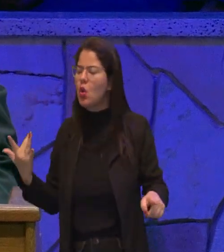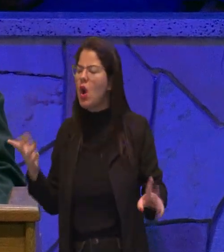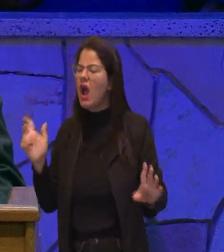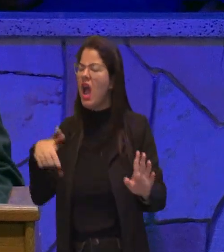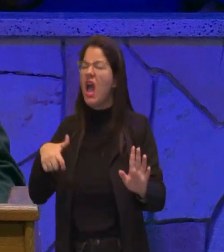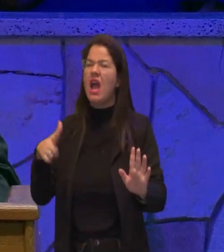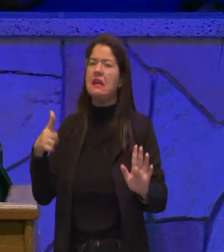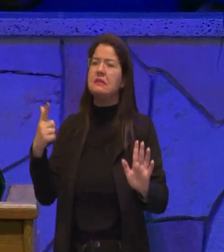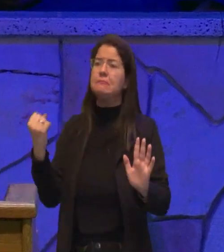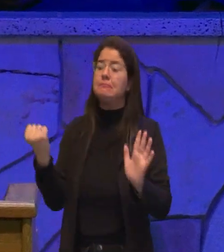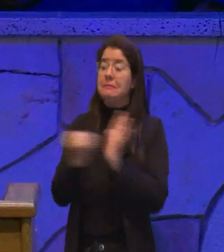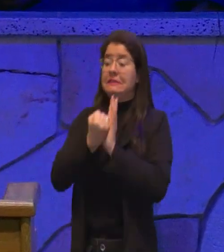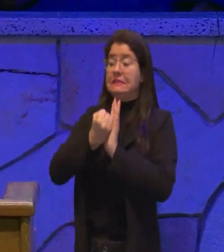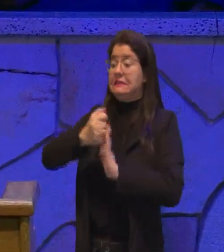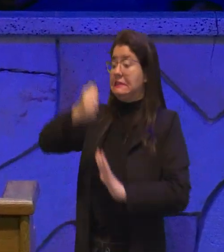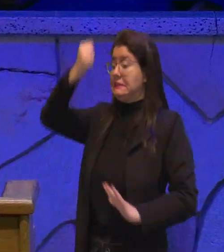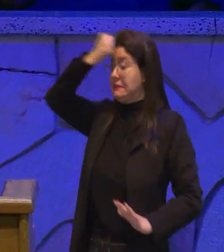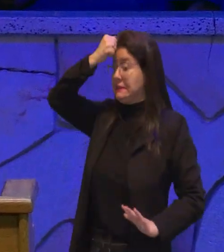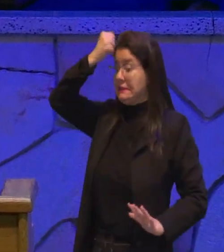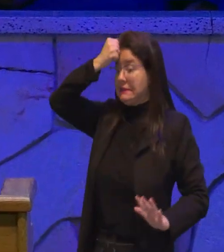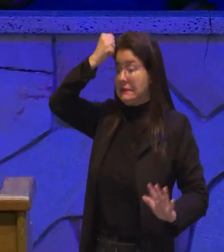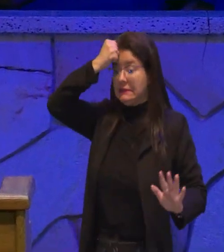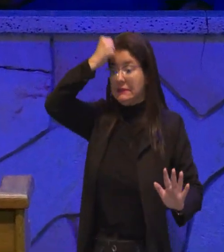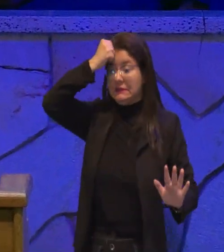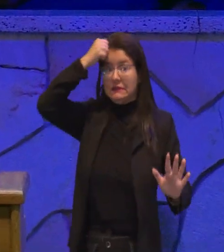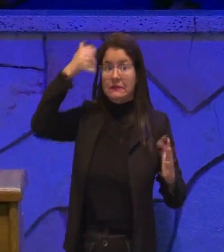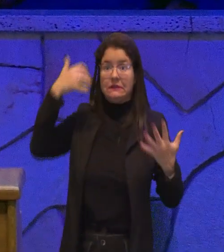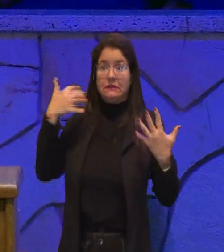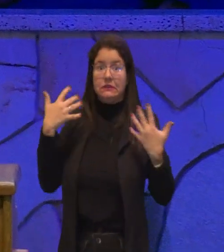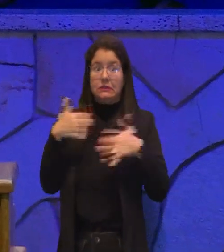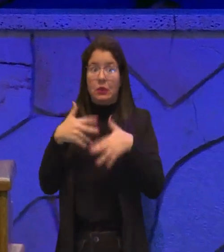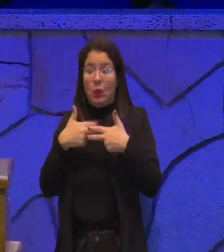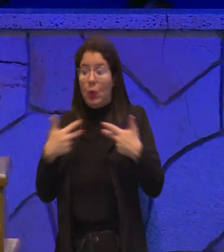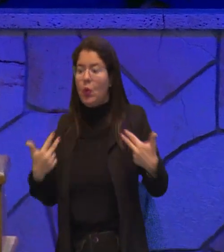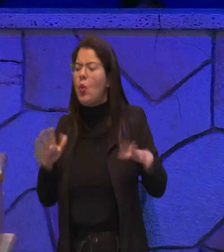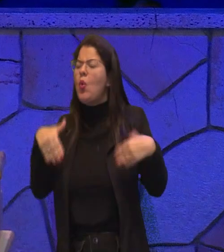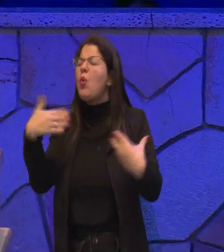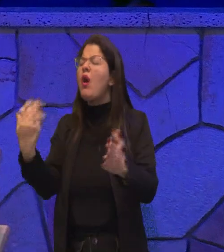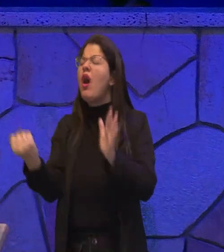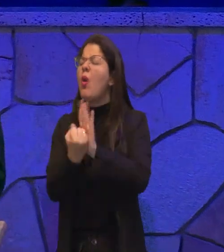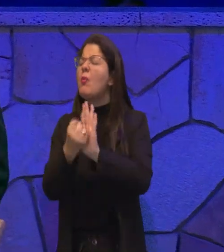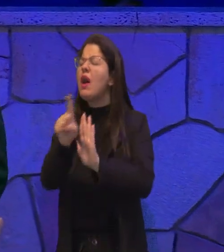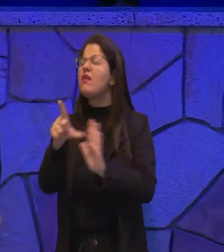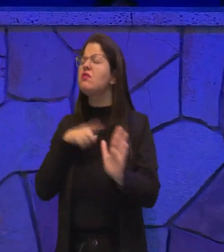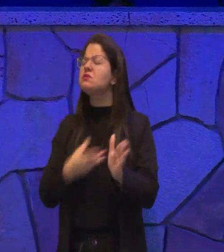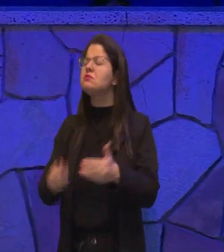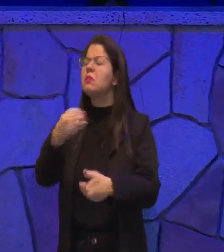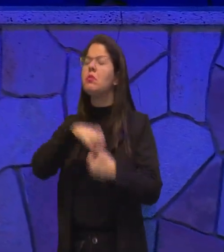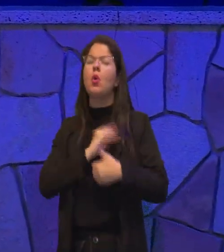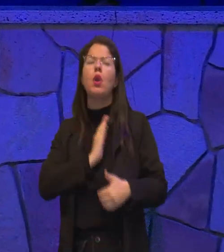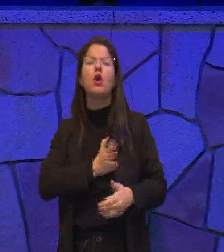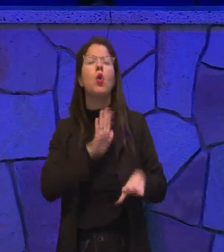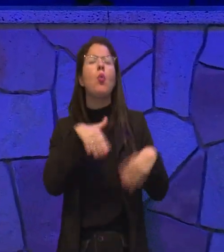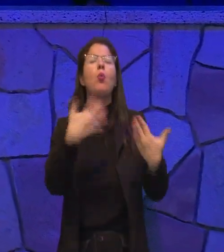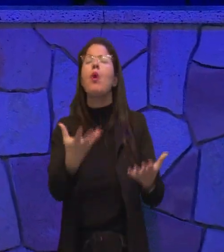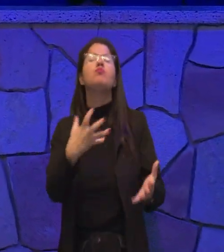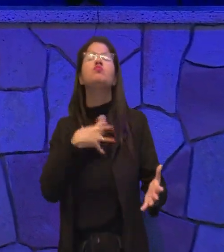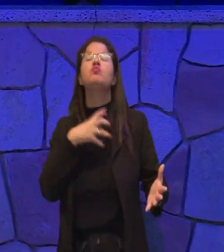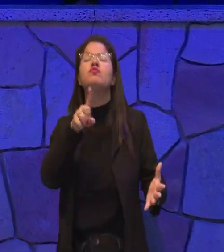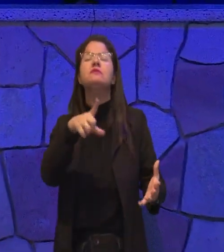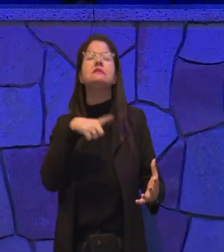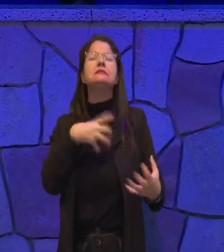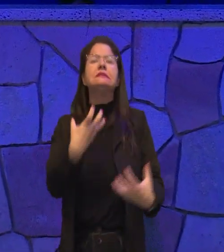de arrependimento profundo a respeito de determinadas coisas? Qual é a marca que você traz? Qual é o sentimento que